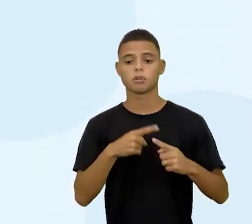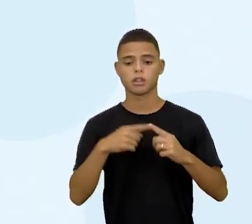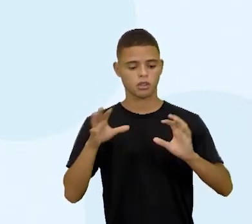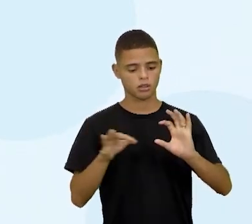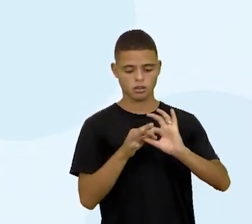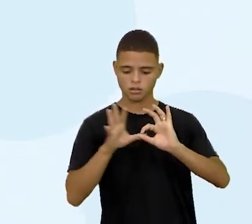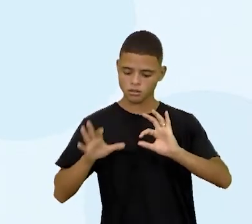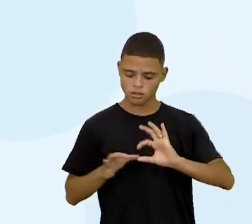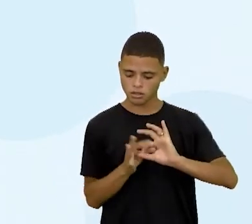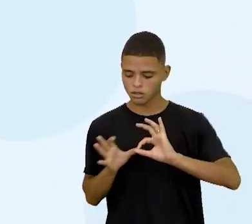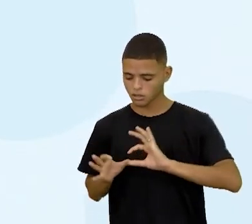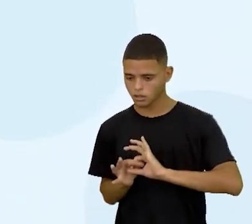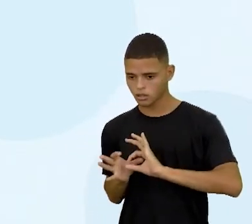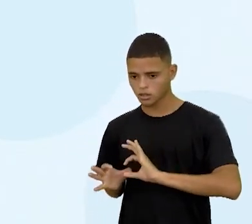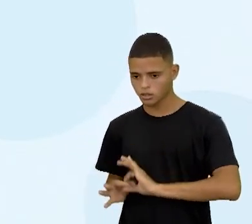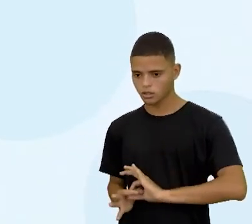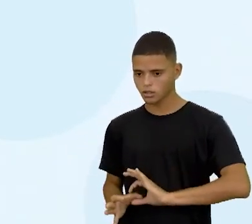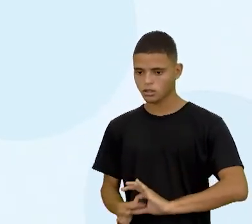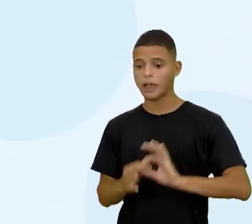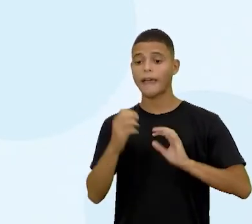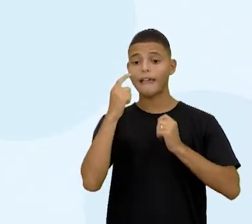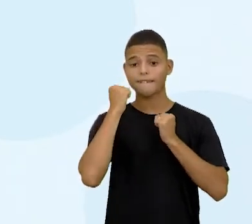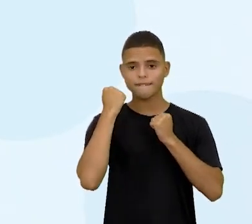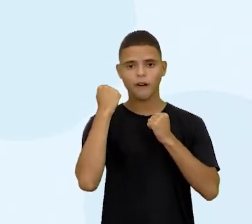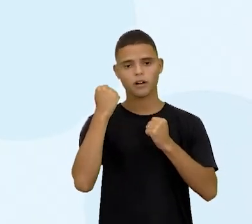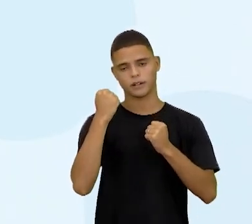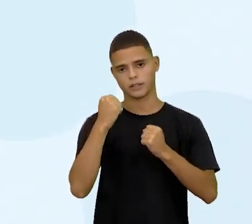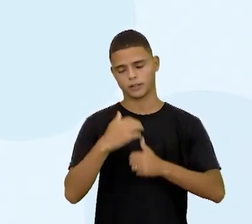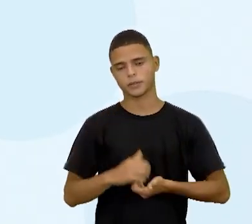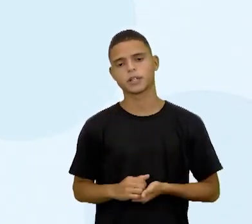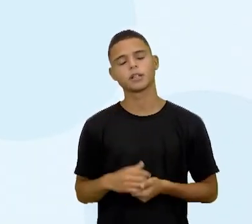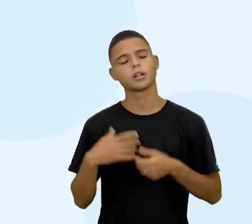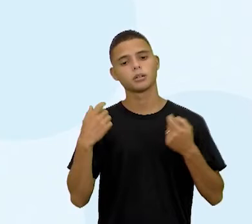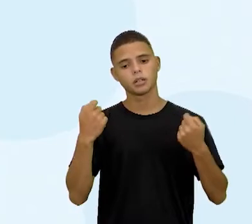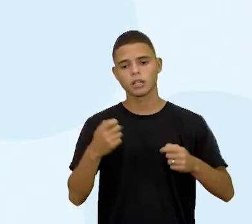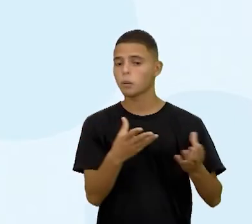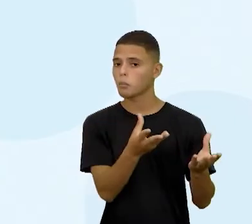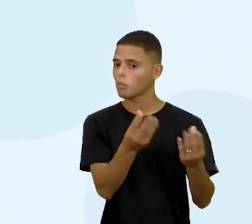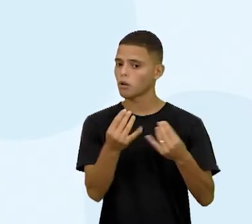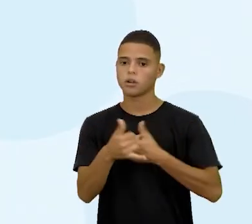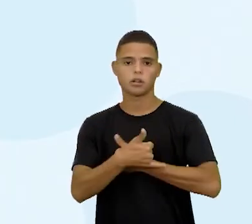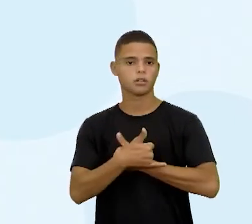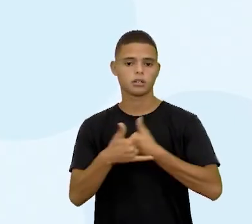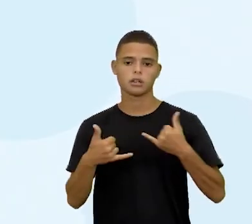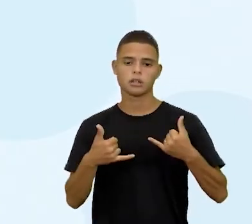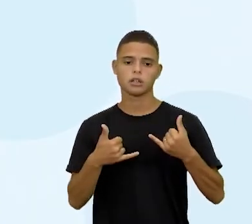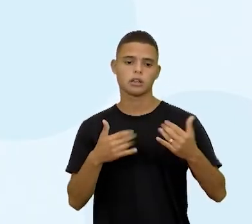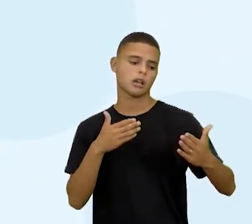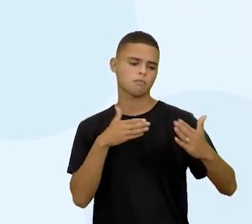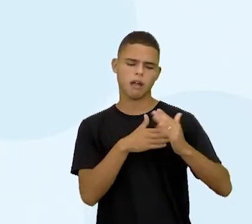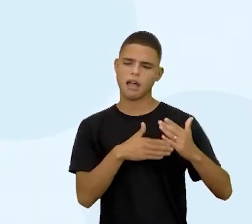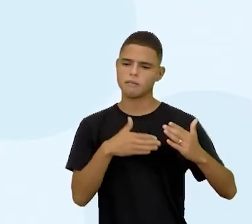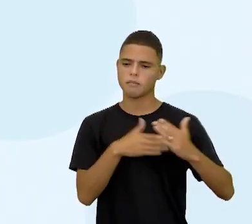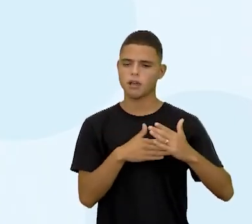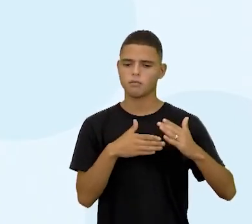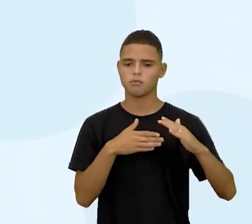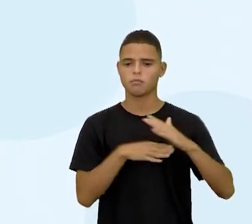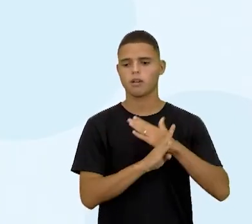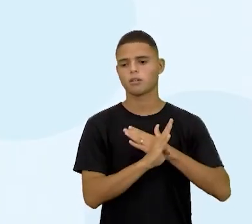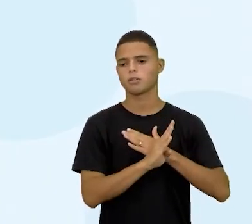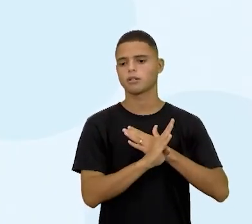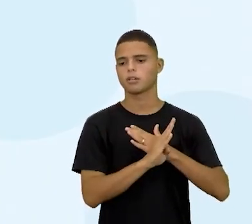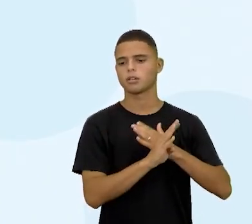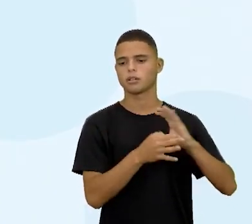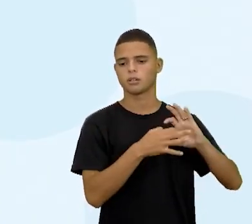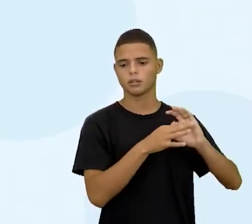hidrogênio é uma ligação forte. Se ela é uma ligação forte, eu preciso de muita energia para quebrar essa ligação. Então, a ponte